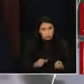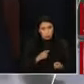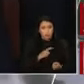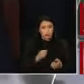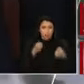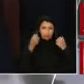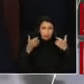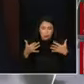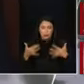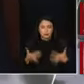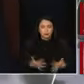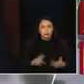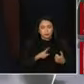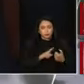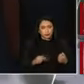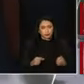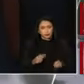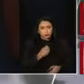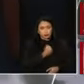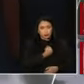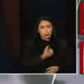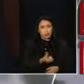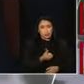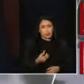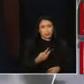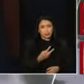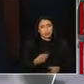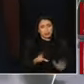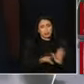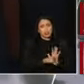descrição do artigo 62 da Lei